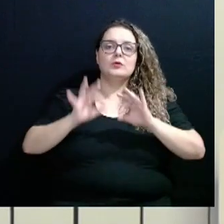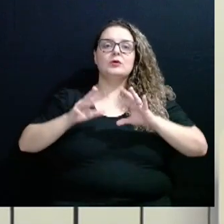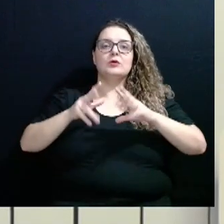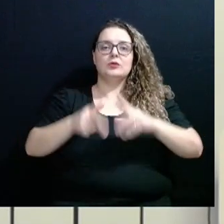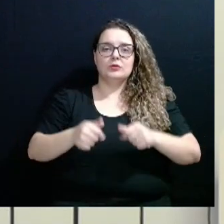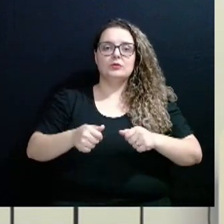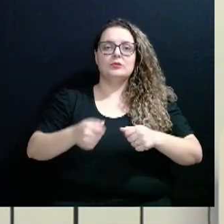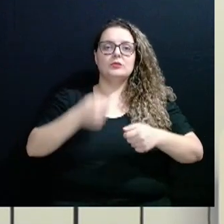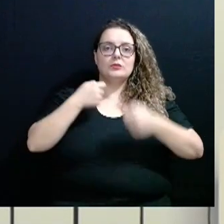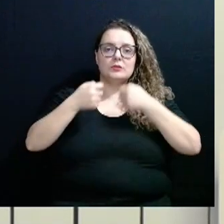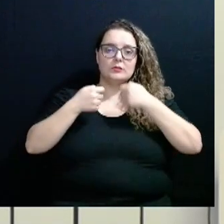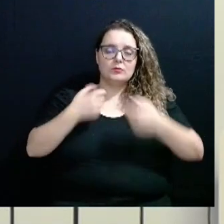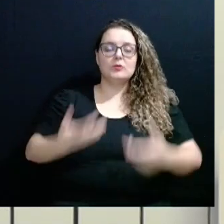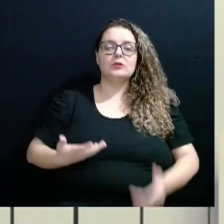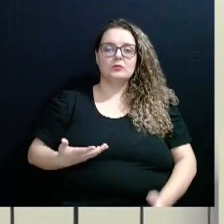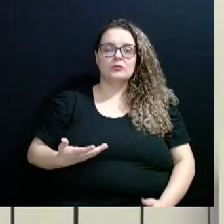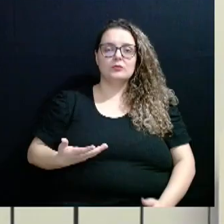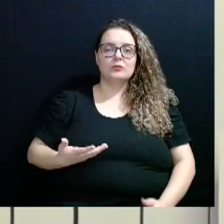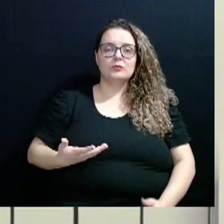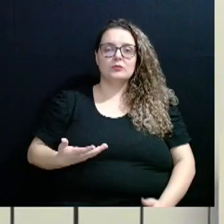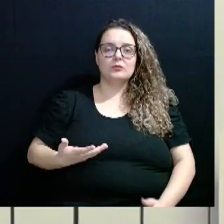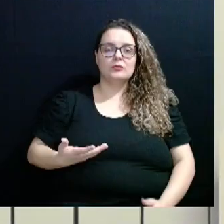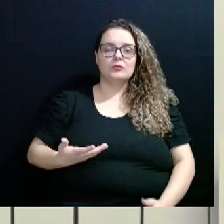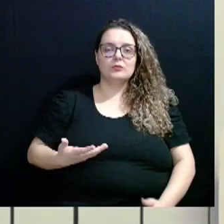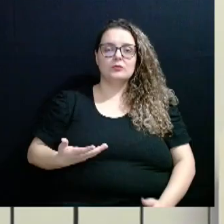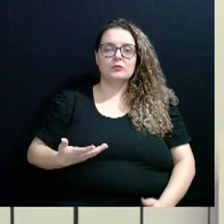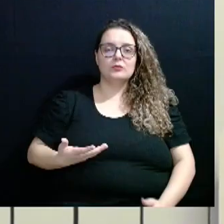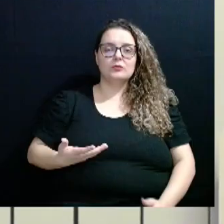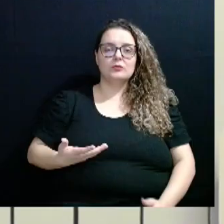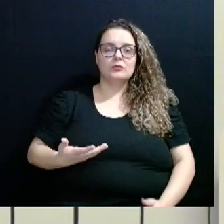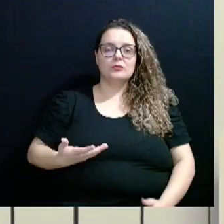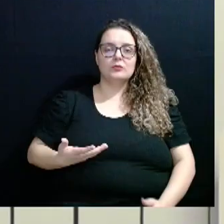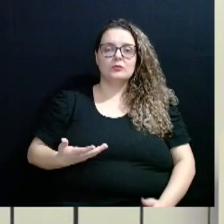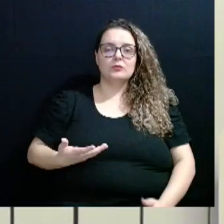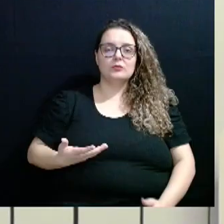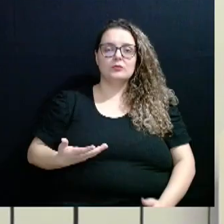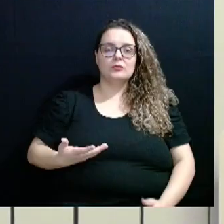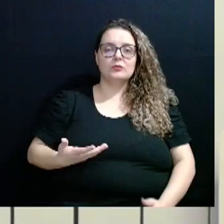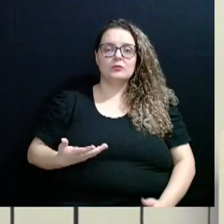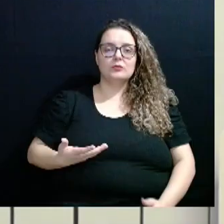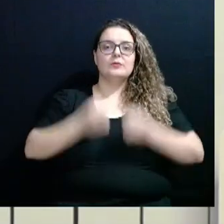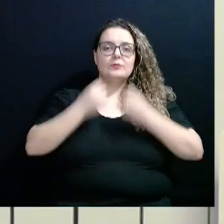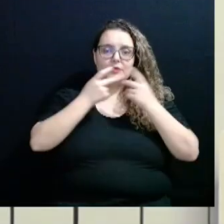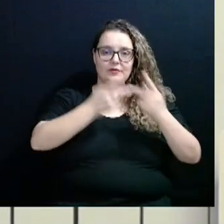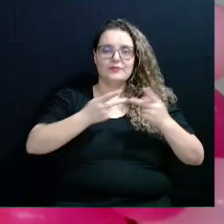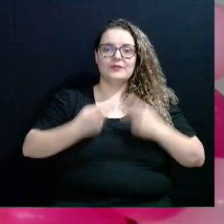Dr. Mário Gatti e tem as informações. Seja bem-vindo e boa tarde, Rafa.